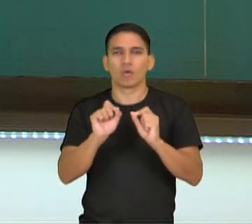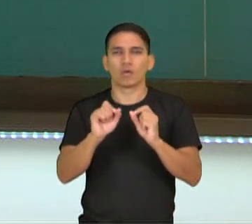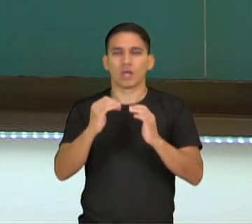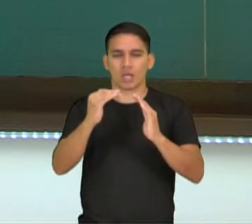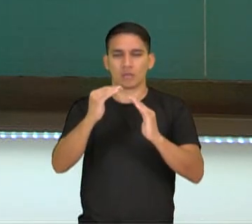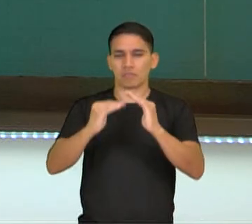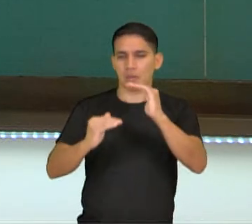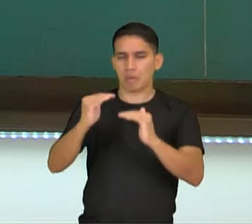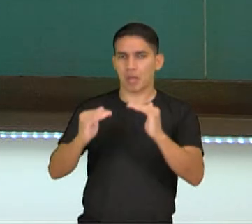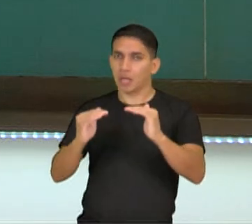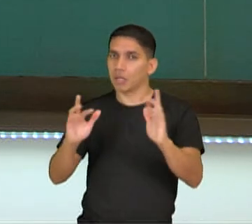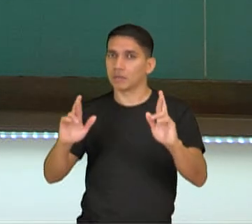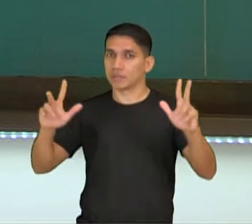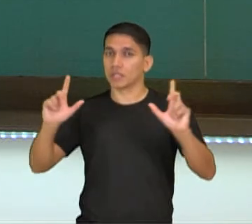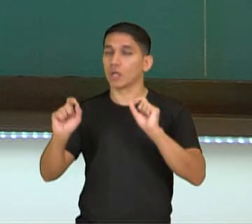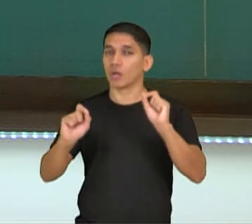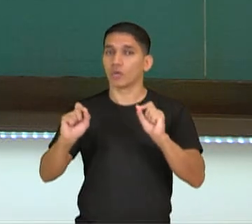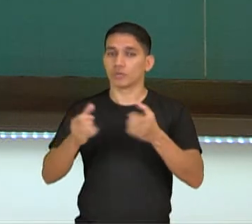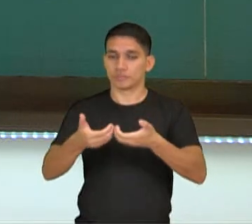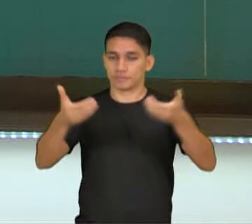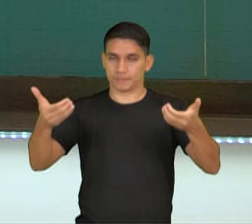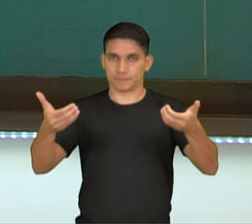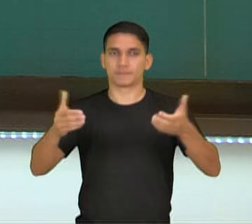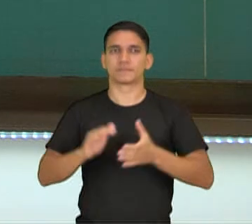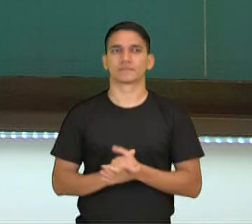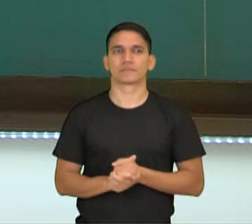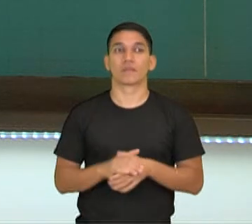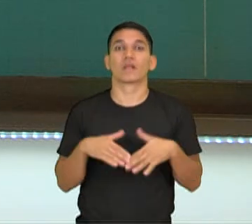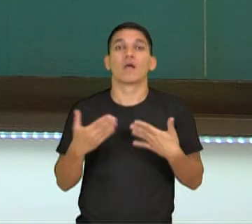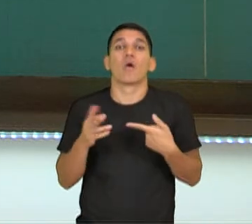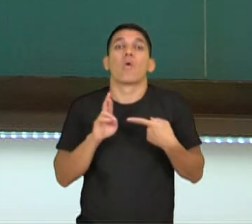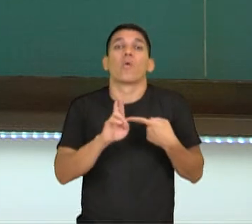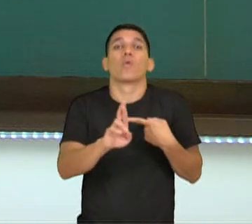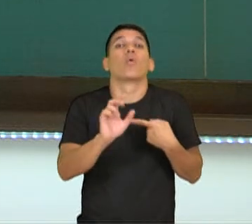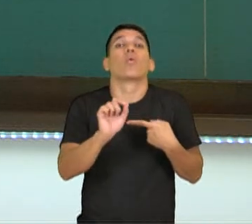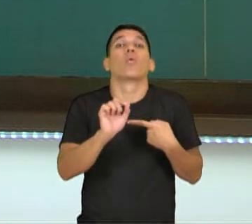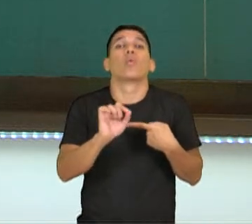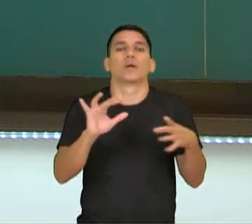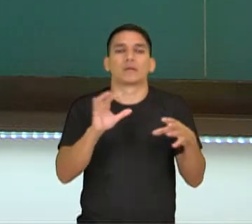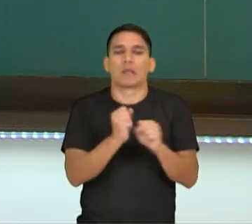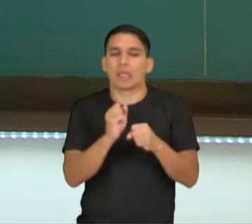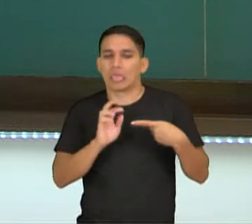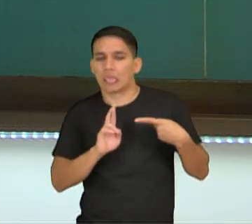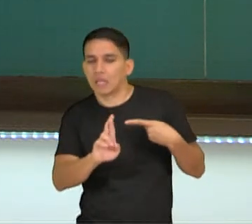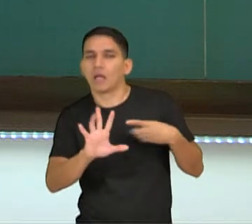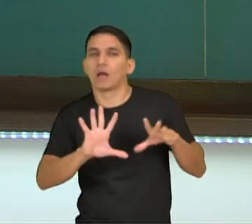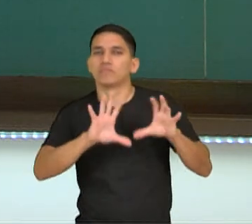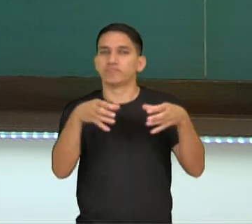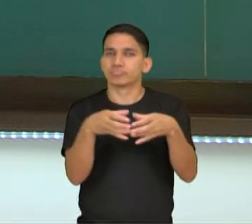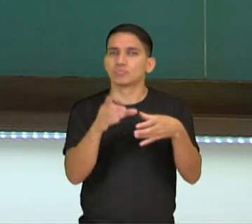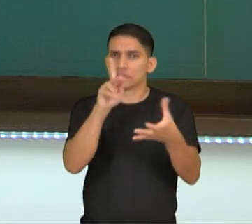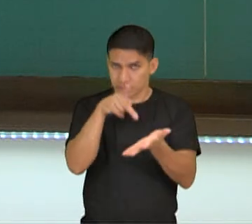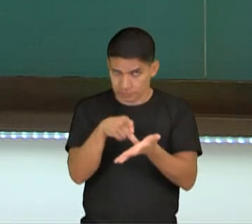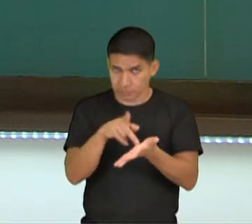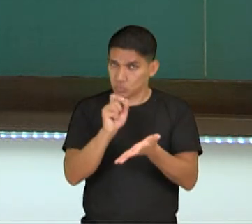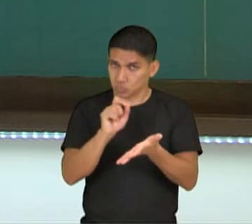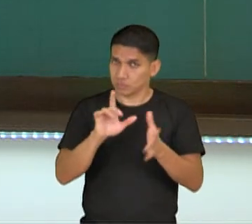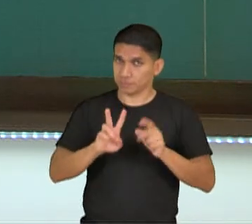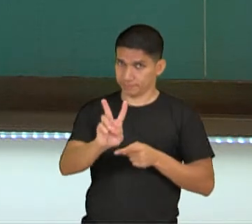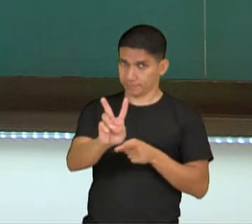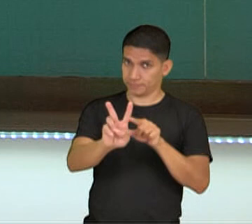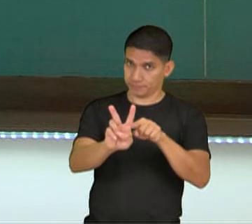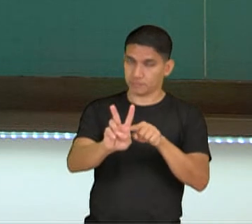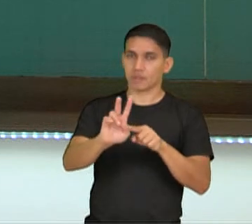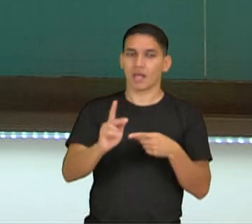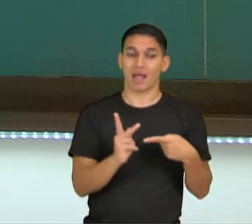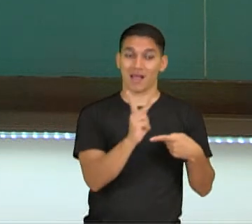desigualdade em duas partes, ok? Então, qual que é a solução, ou seja, qual que é o conjunto verdade? O K tem que pertencer